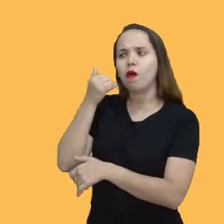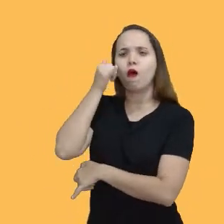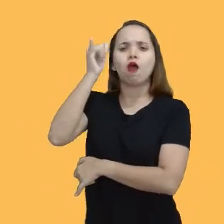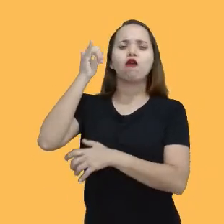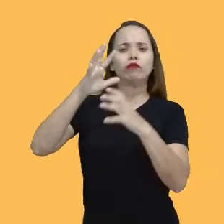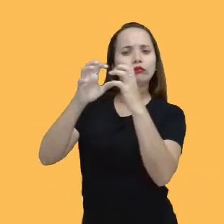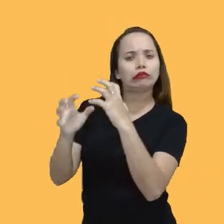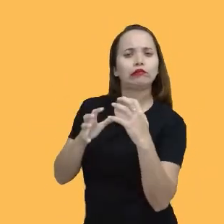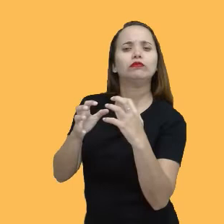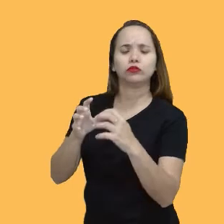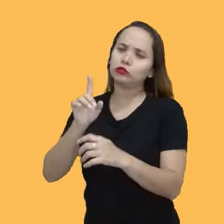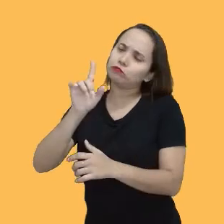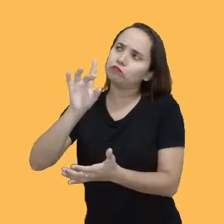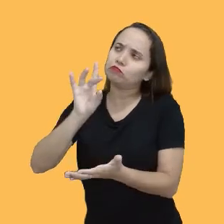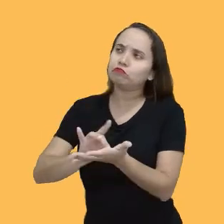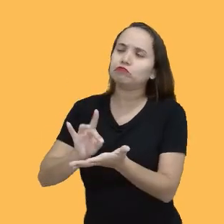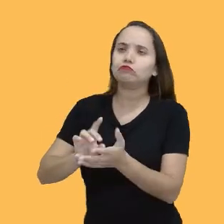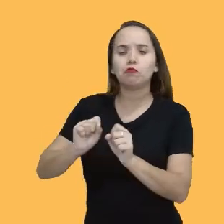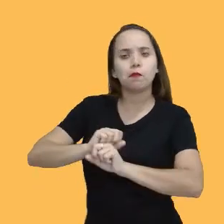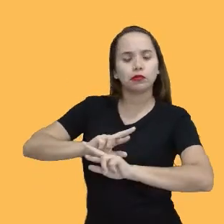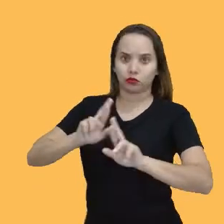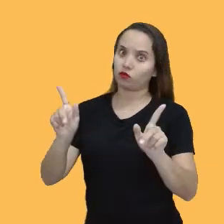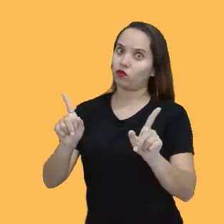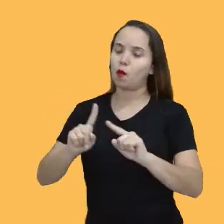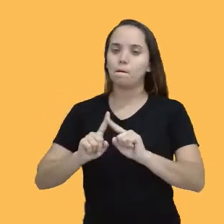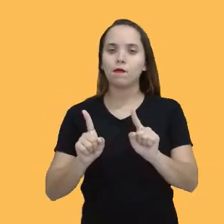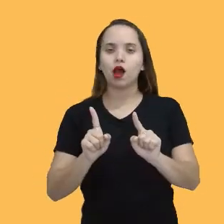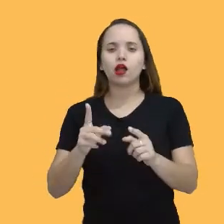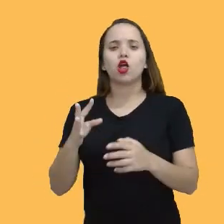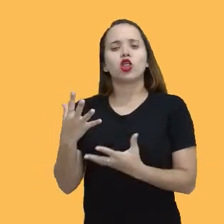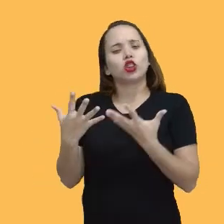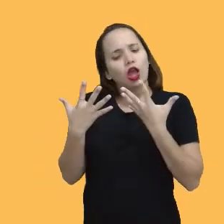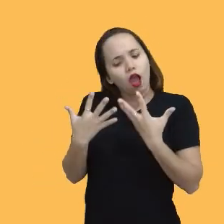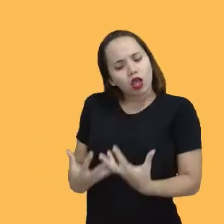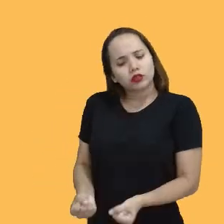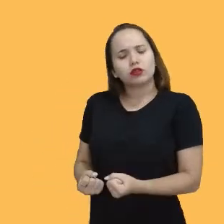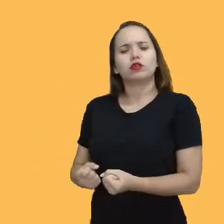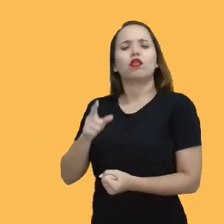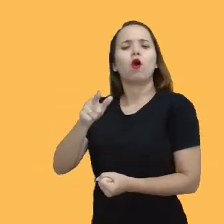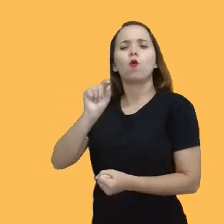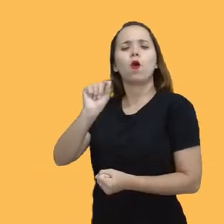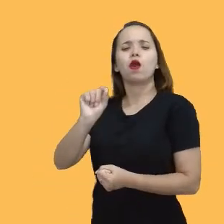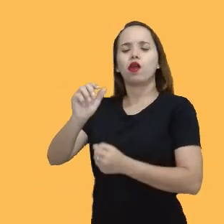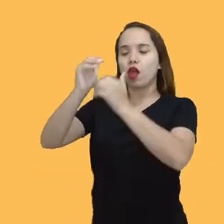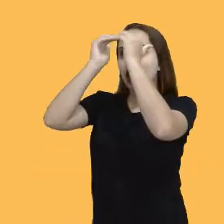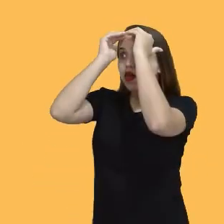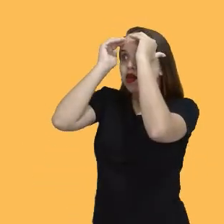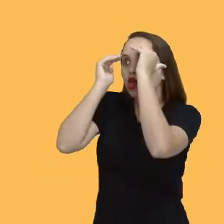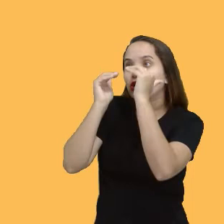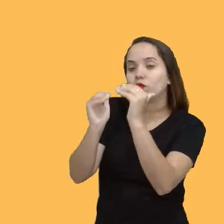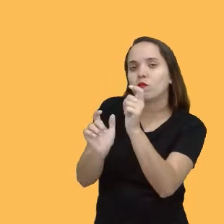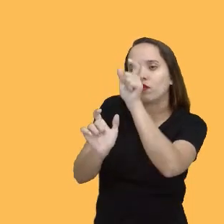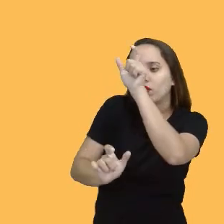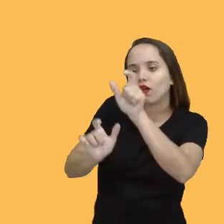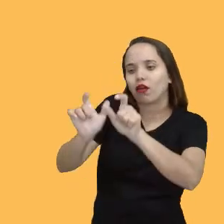Mas ser tolerante é justamente você respeitar o outro e também